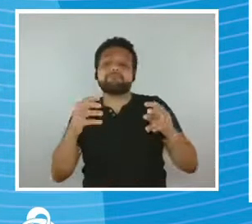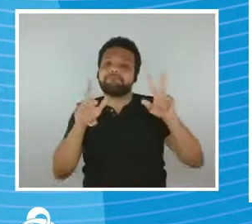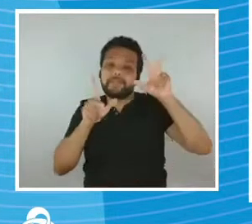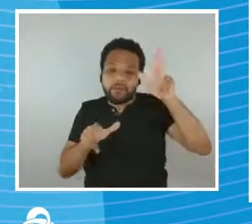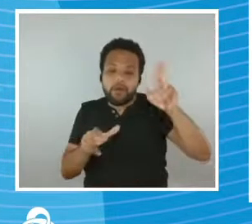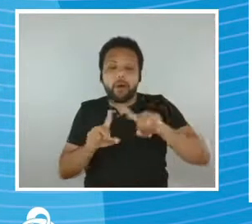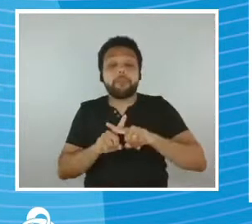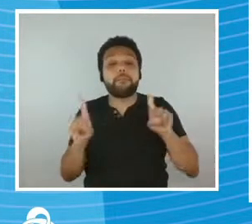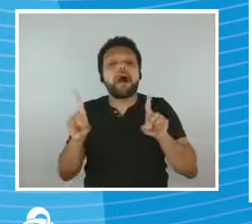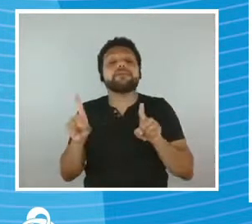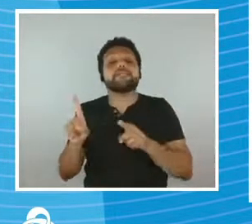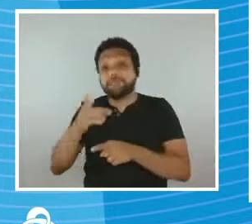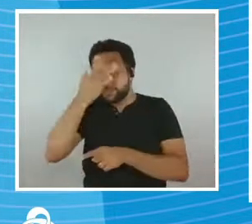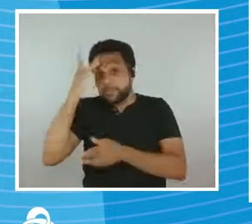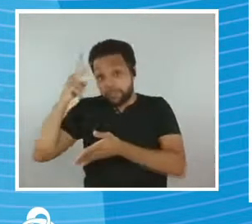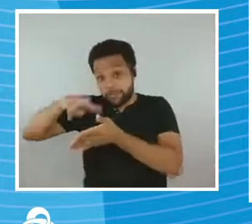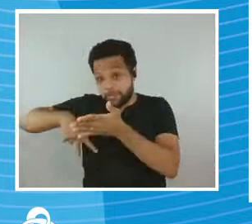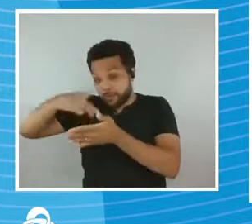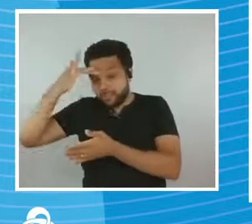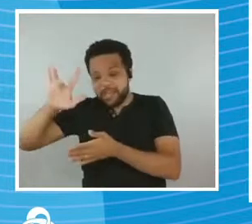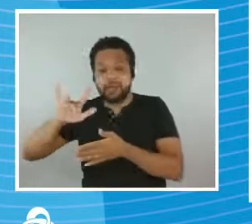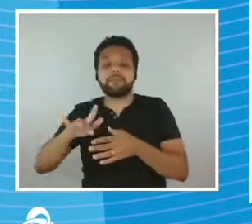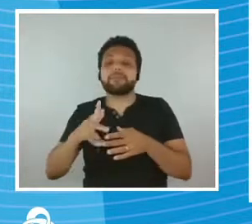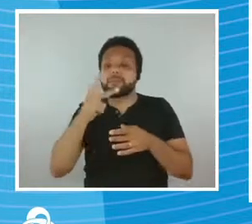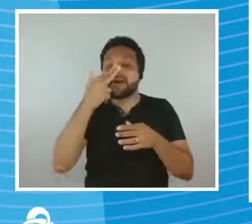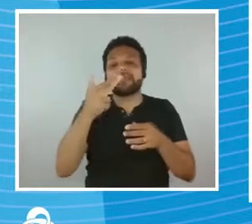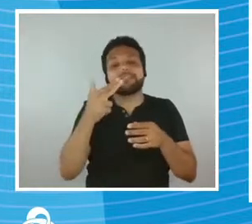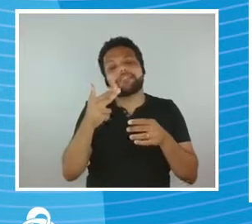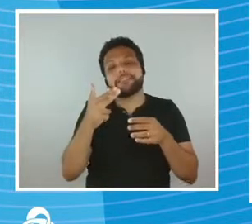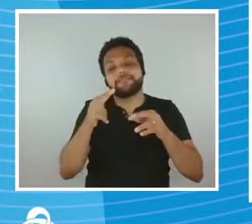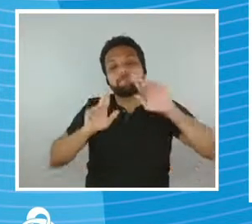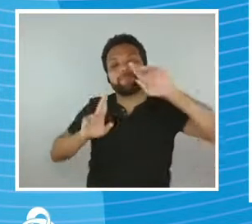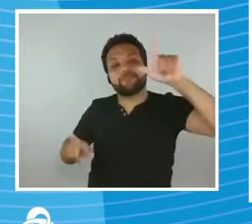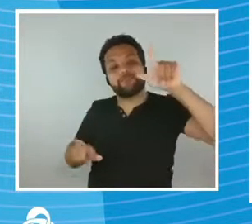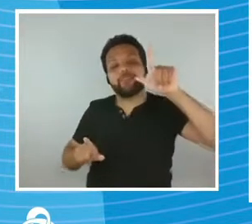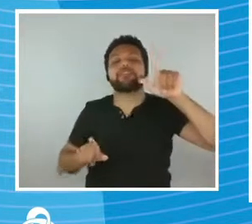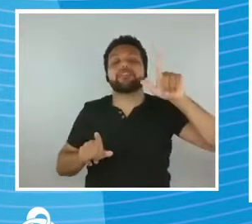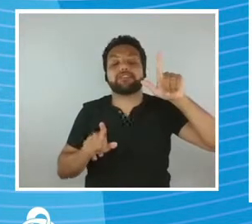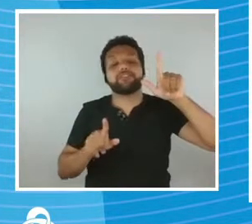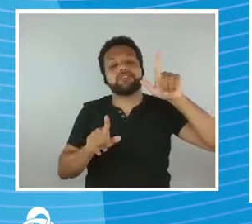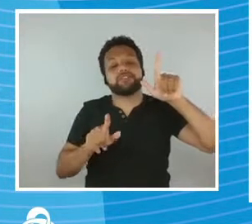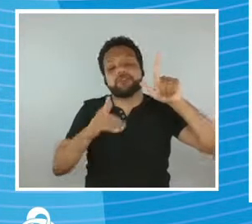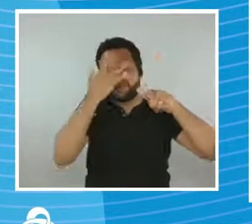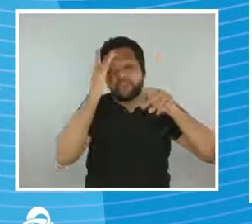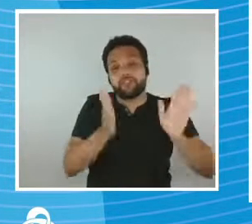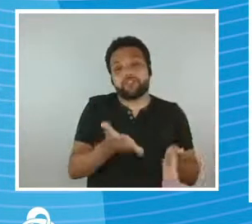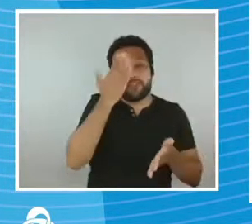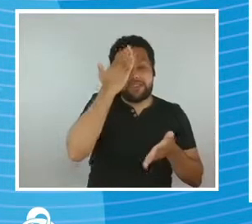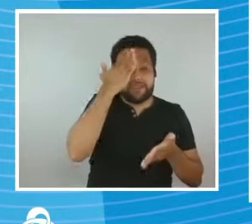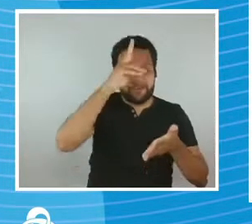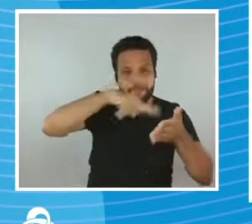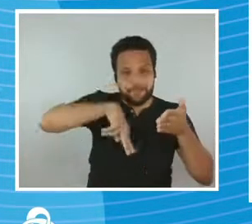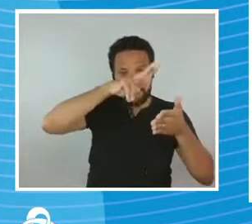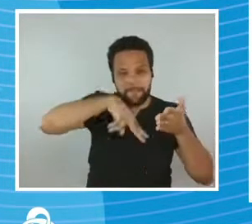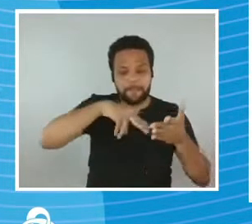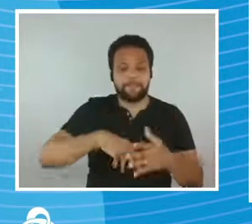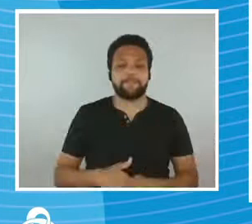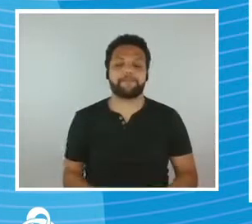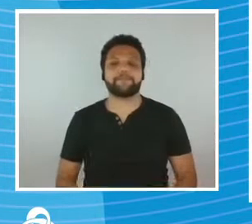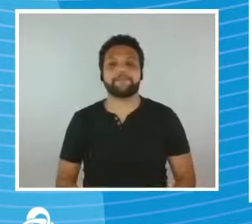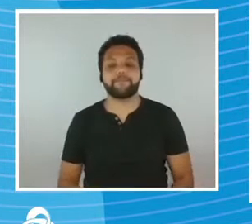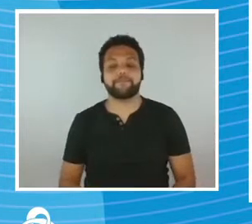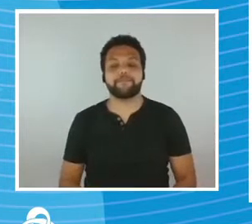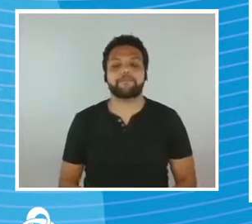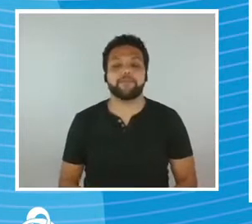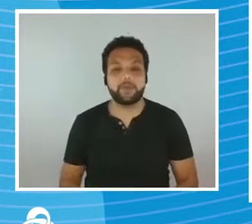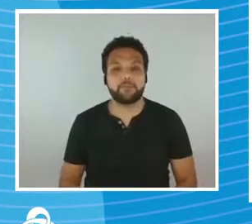muito mal nessas áreas que estão apontadas pelas setas, em comparação com os indivíduos alfabetizados. Então,